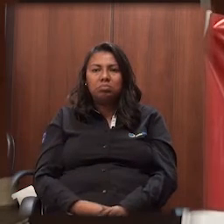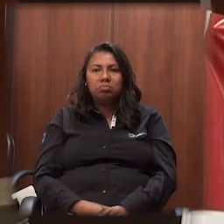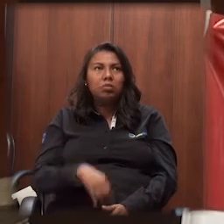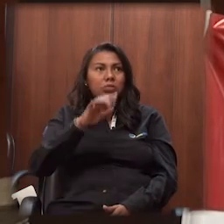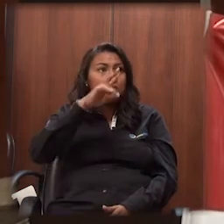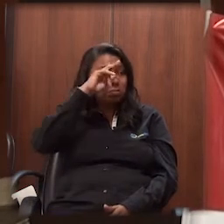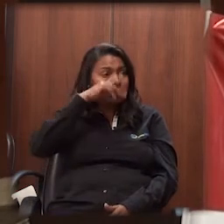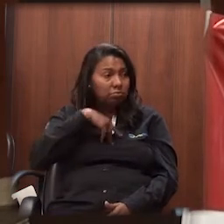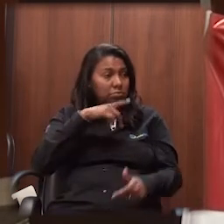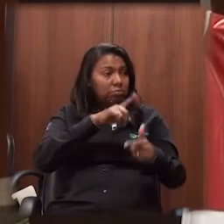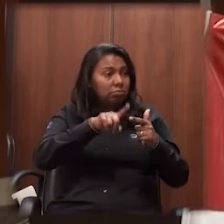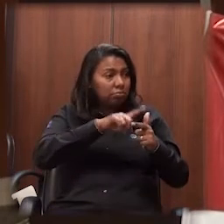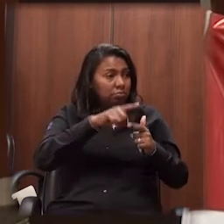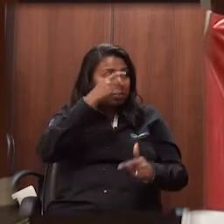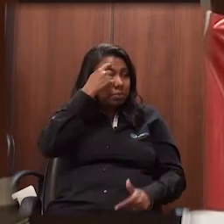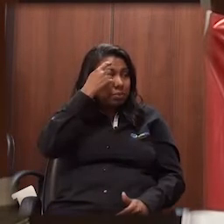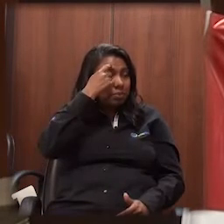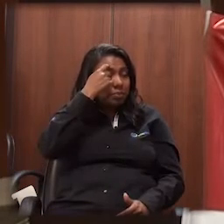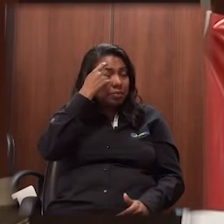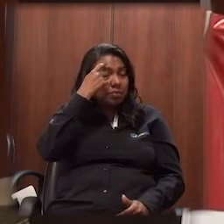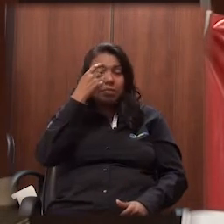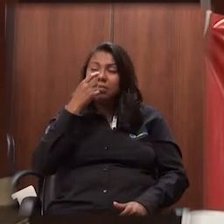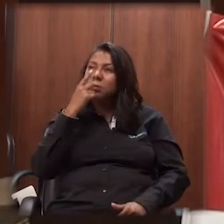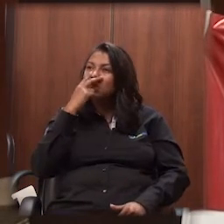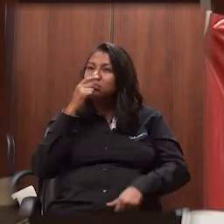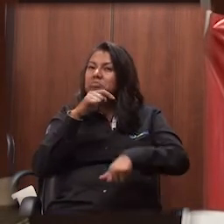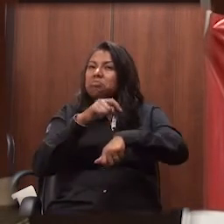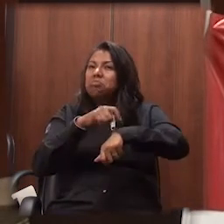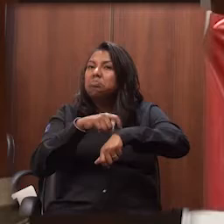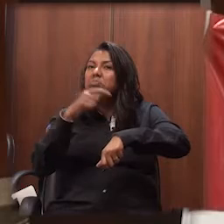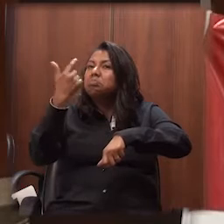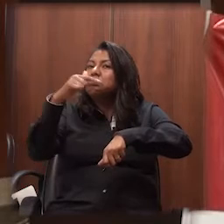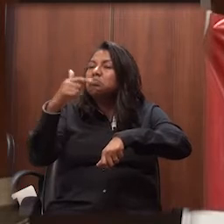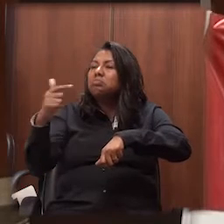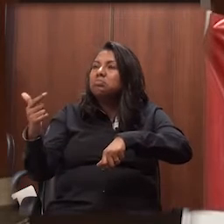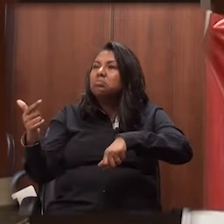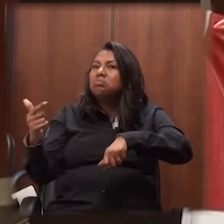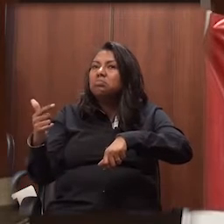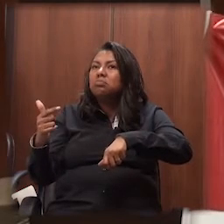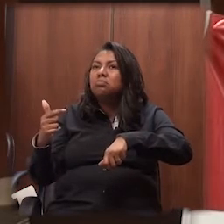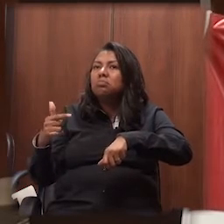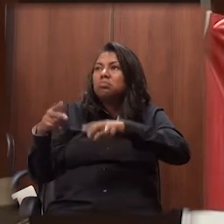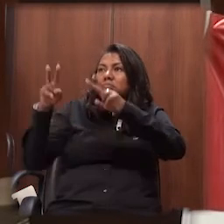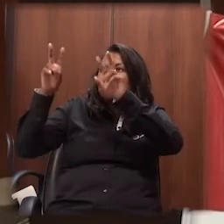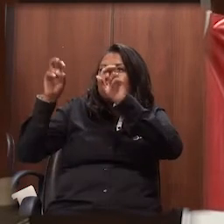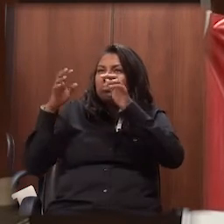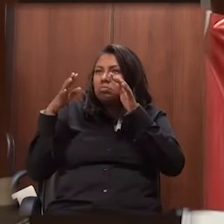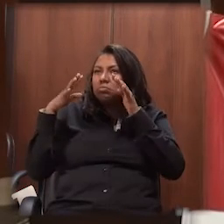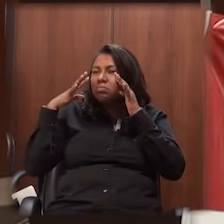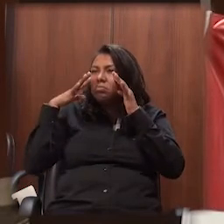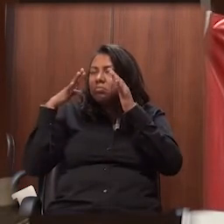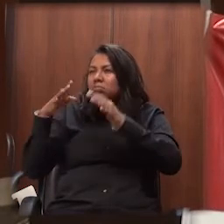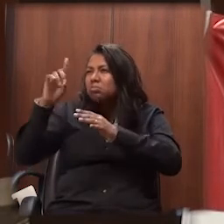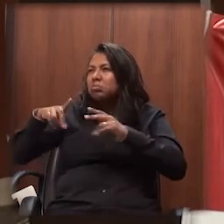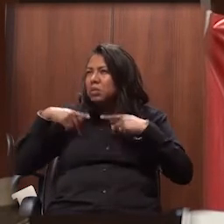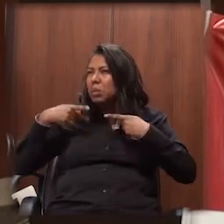problemas. Não há tempo suficiente, os servidores sempre vão dizer isso, para tratar de questões externas, direitos